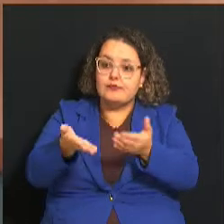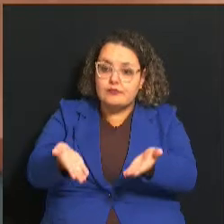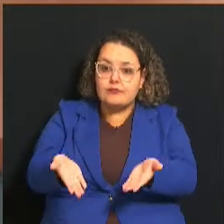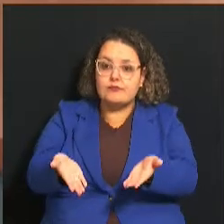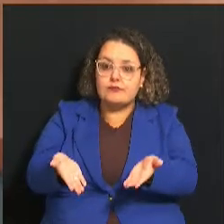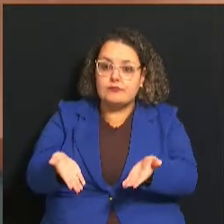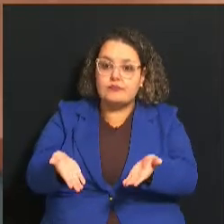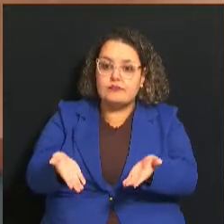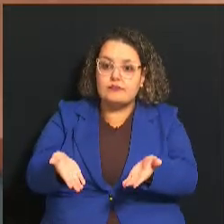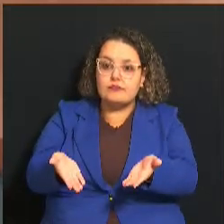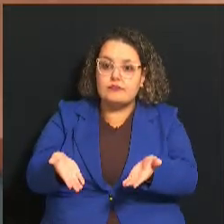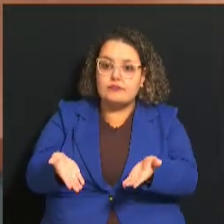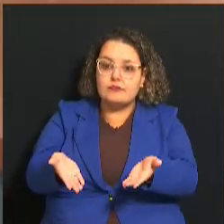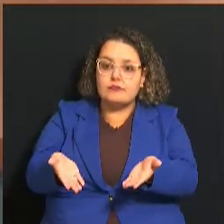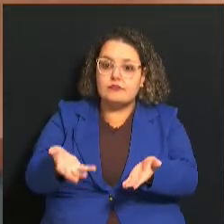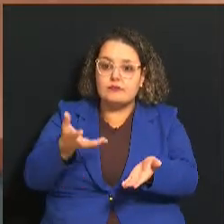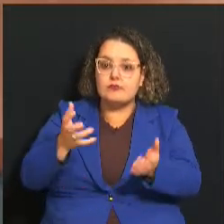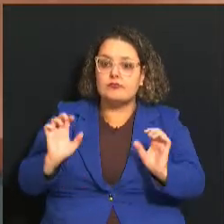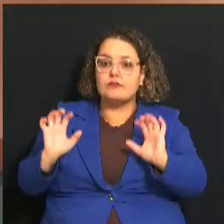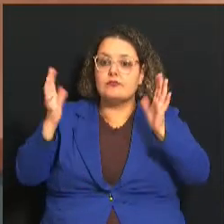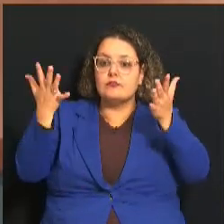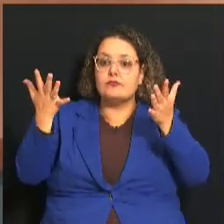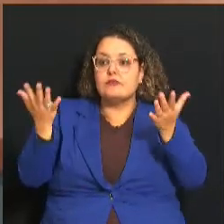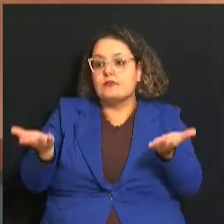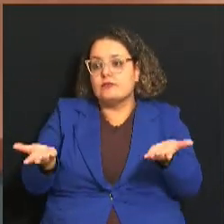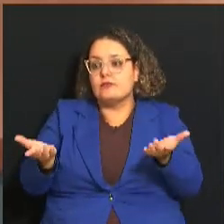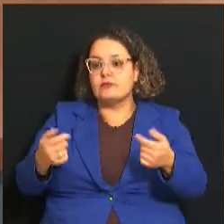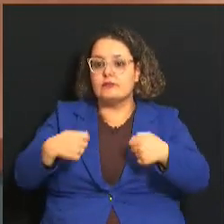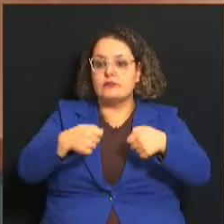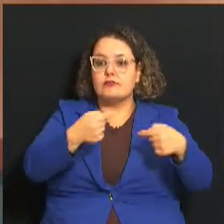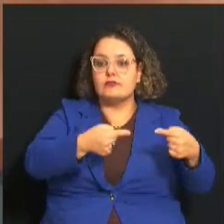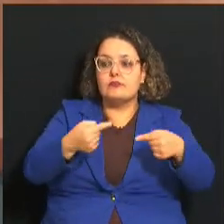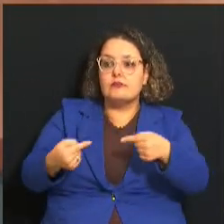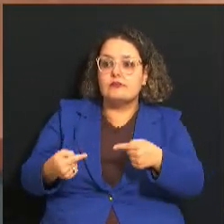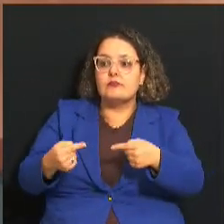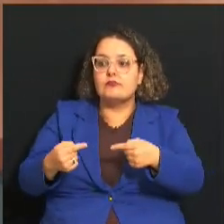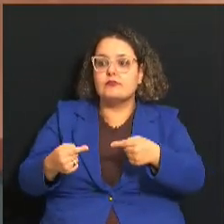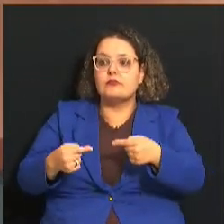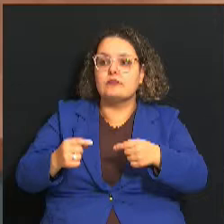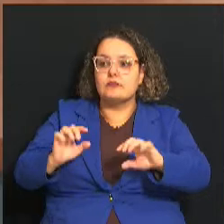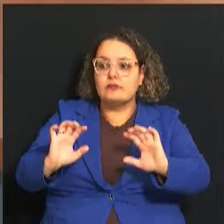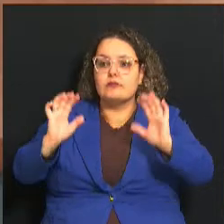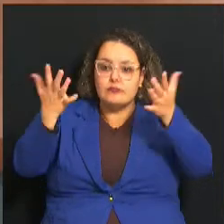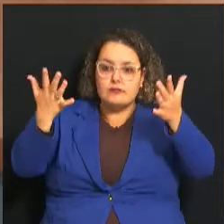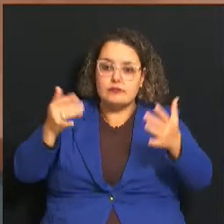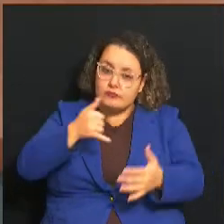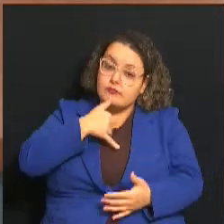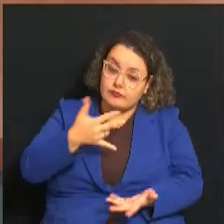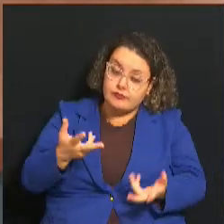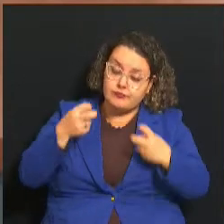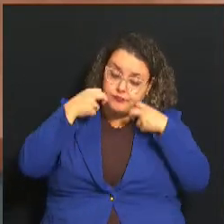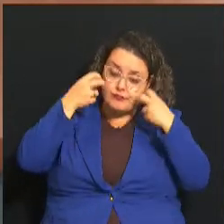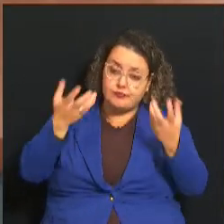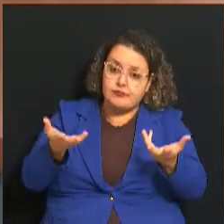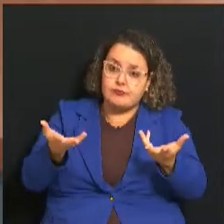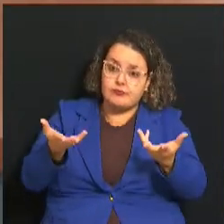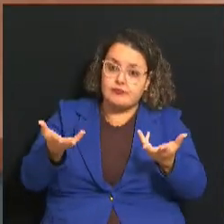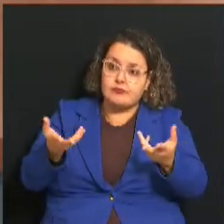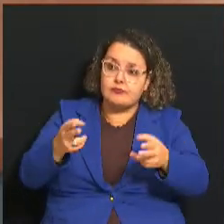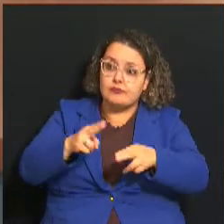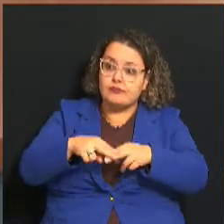Eu gostaria de estar numa festa, mas a gente tem que debater aqui a questão ambiental, que é triste e vergonhosa. Por isso que eu estou triste